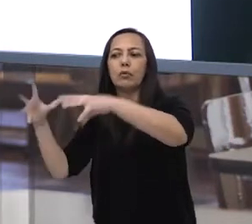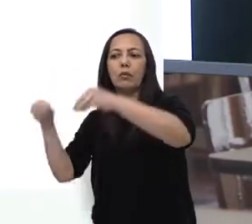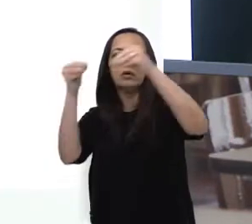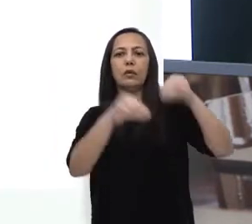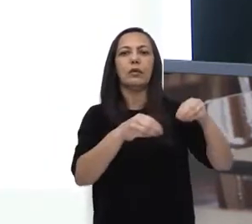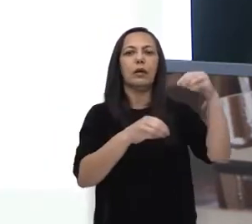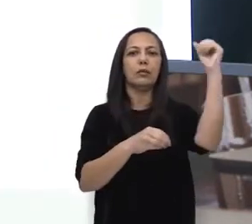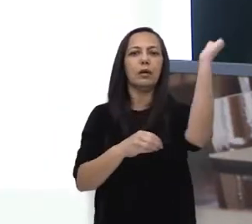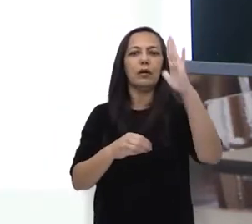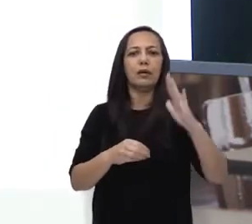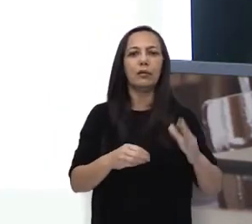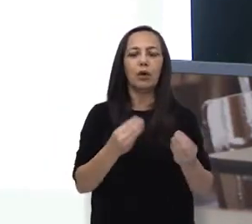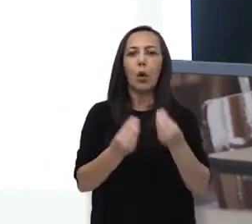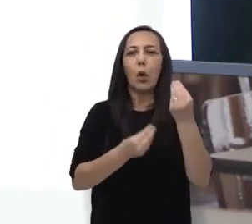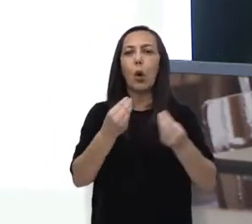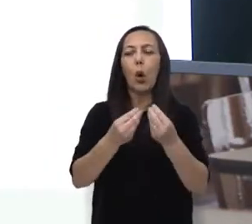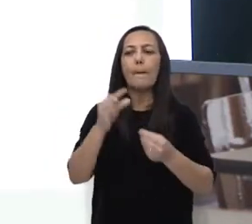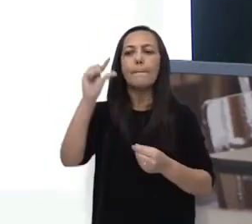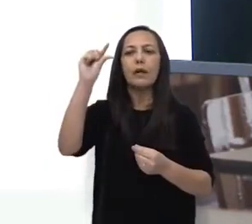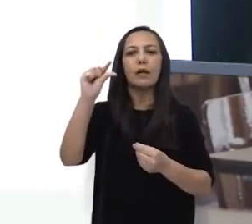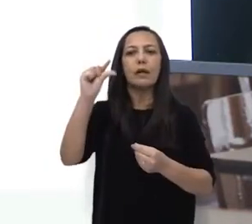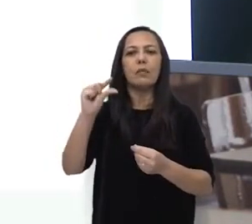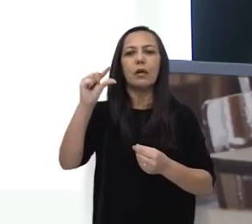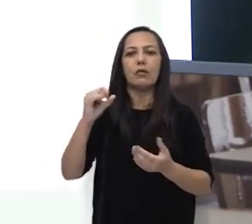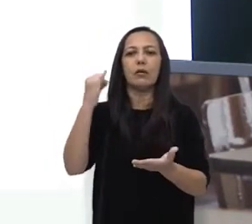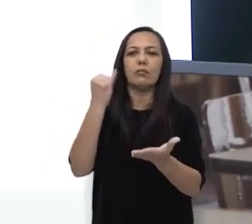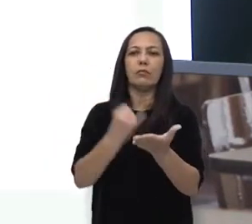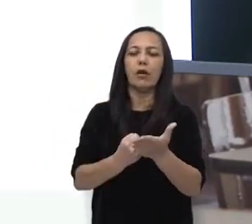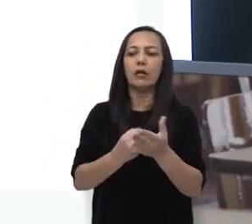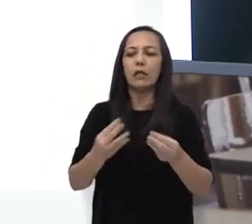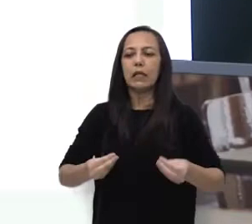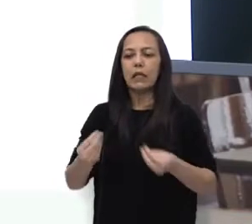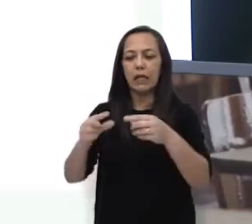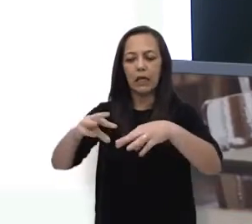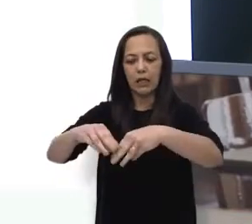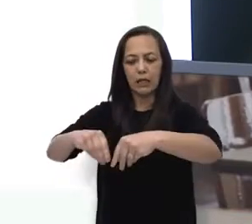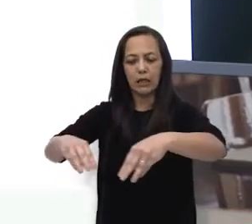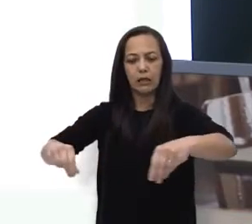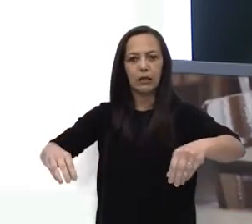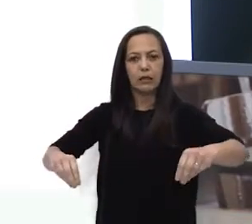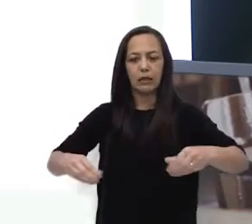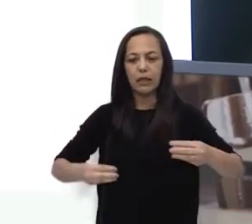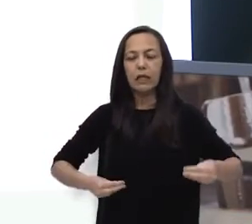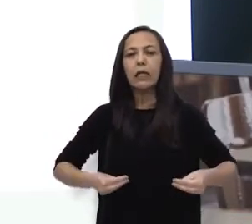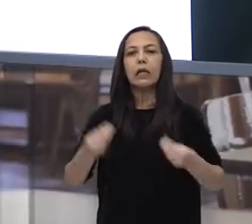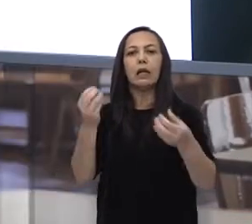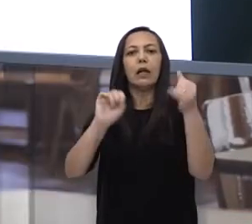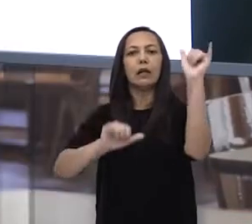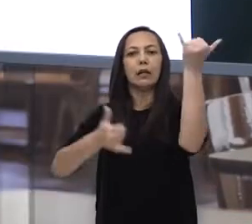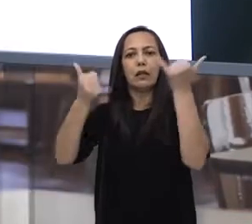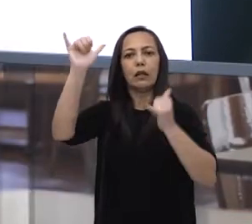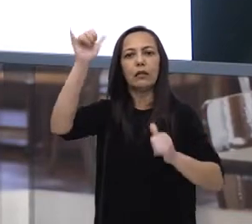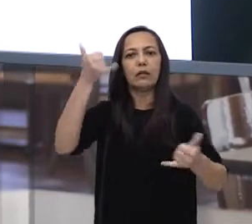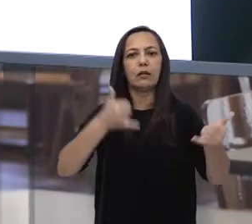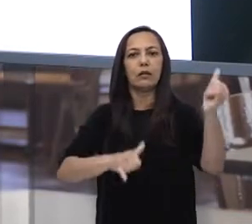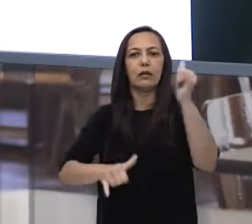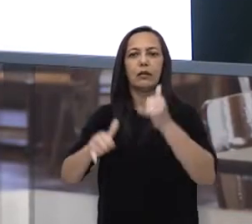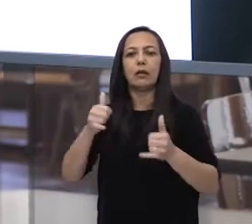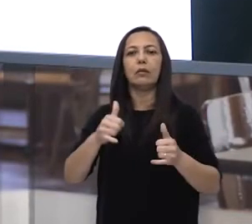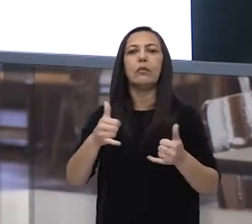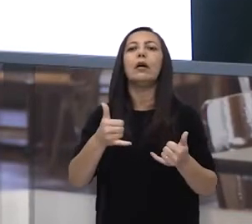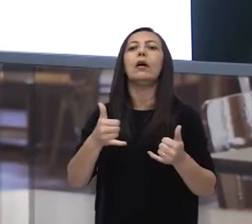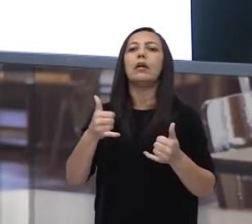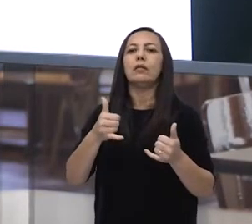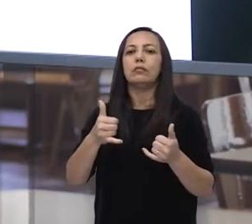Brasil. Como? Reduzindo impostos, doando terrenos, fornecendo energia e matéria-prima para aquela indústria ter